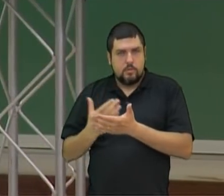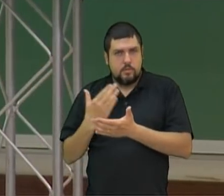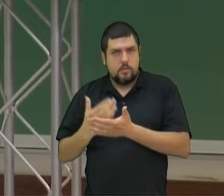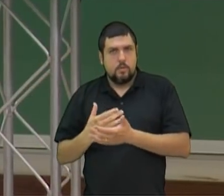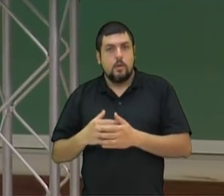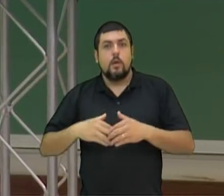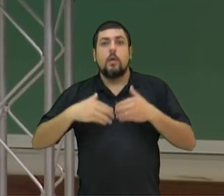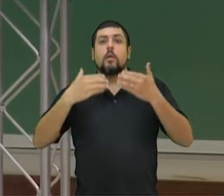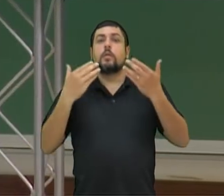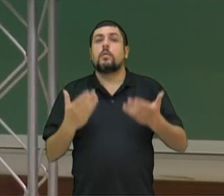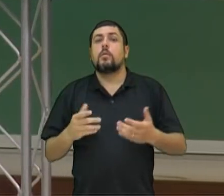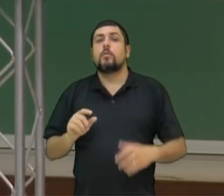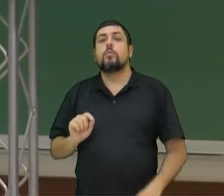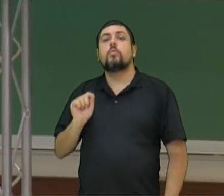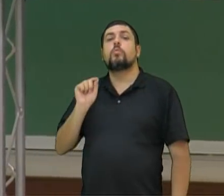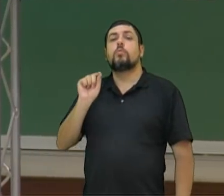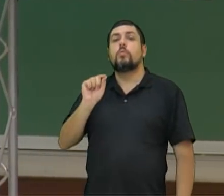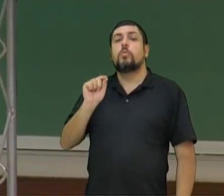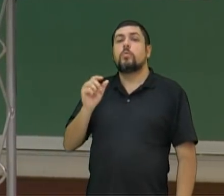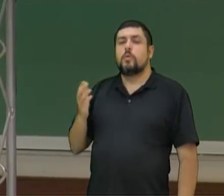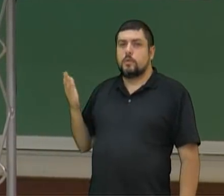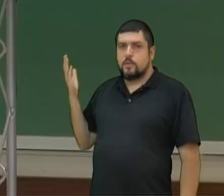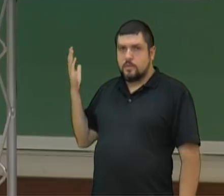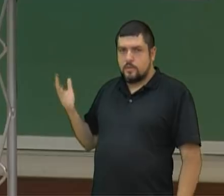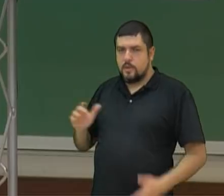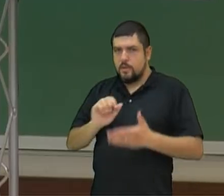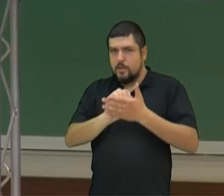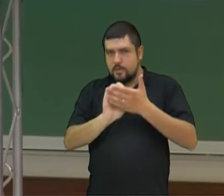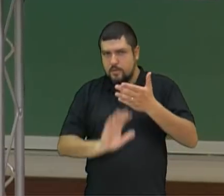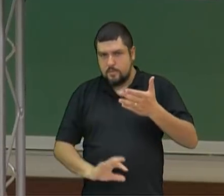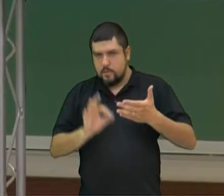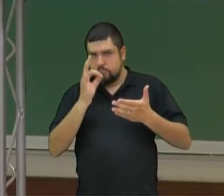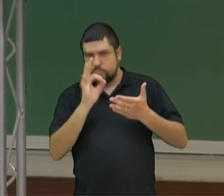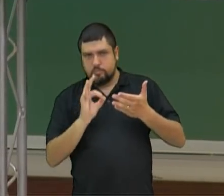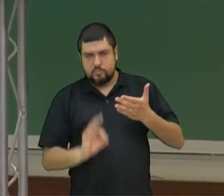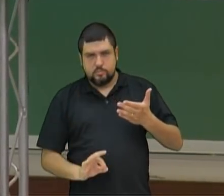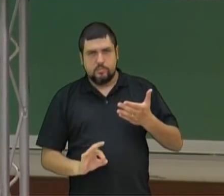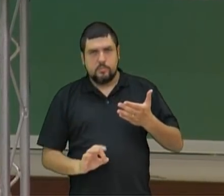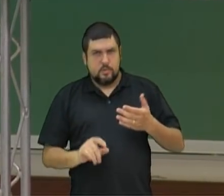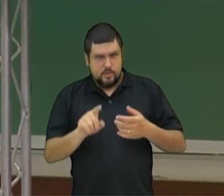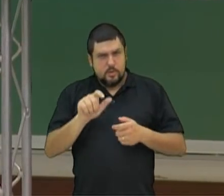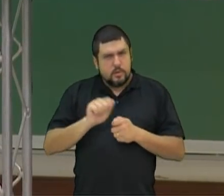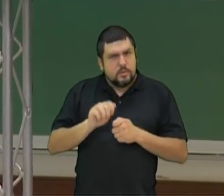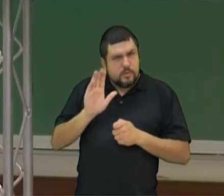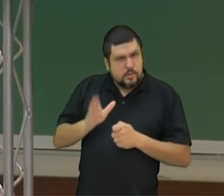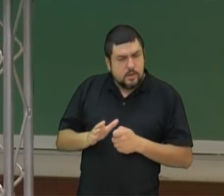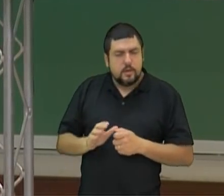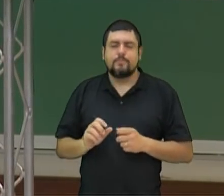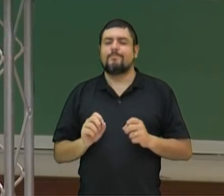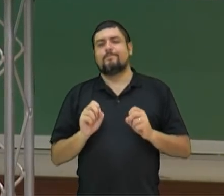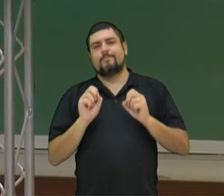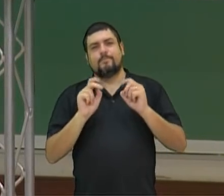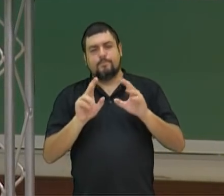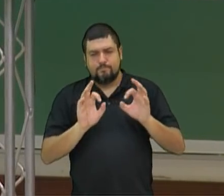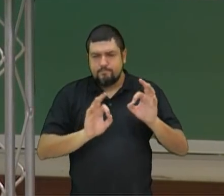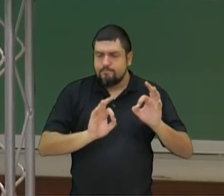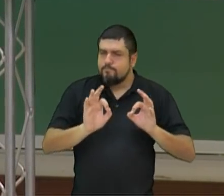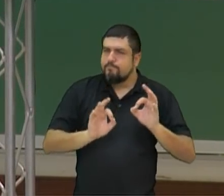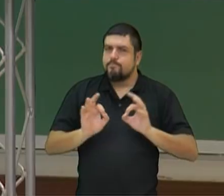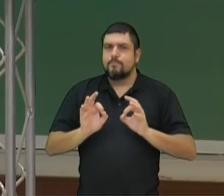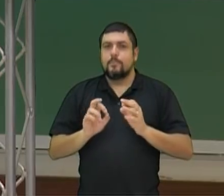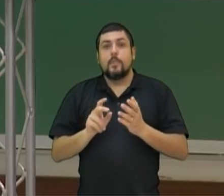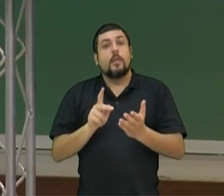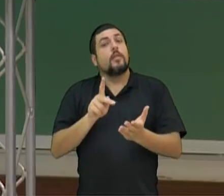aula com o quê? Com correção de atividades. Você fez a atividade? Com certeza fez, super caprichado. Eu recebo